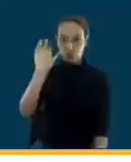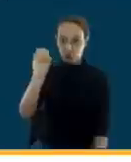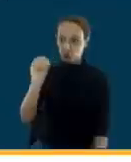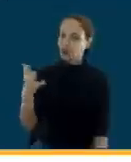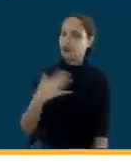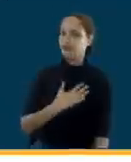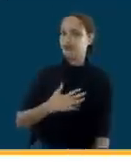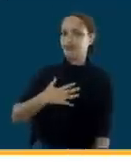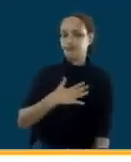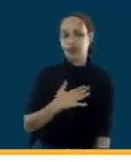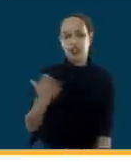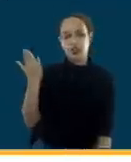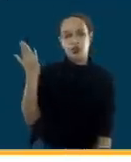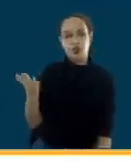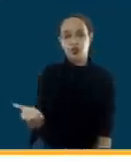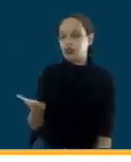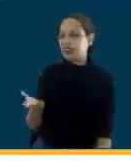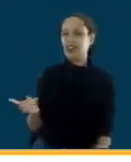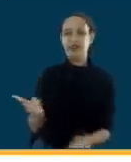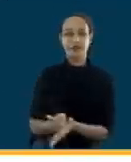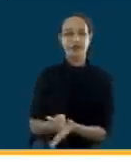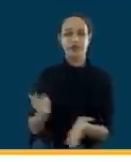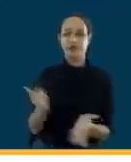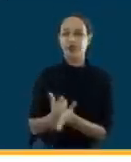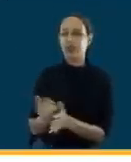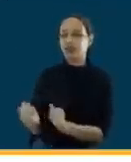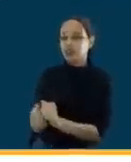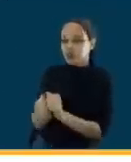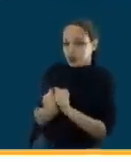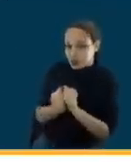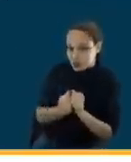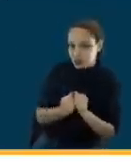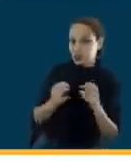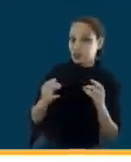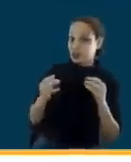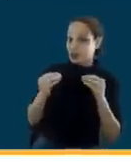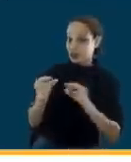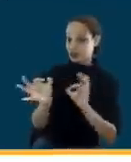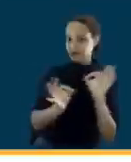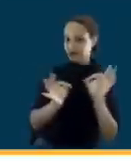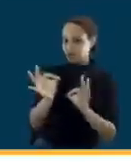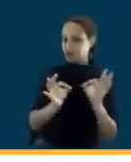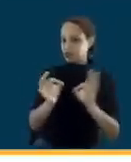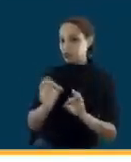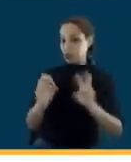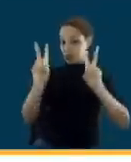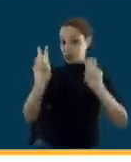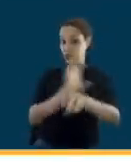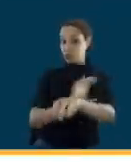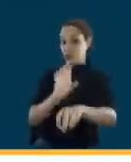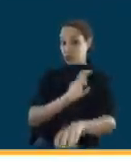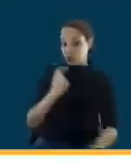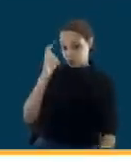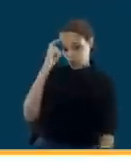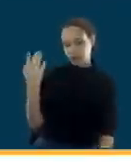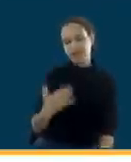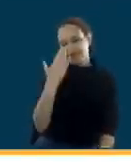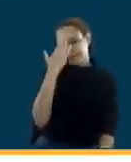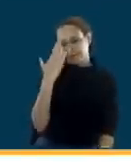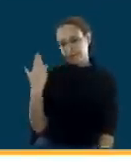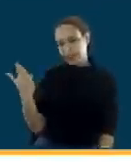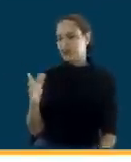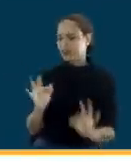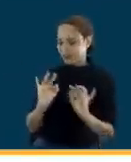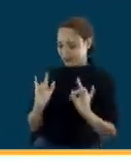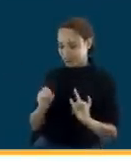você que sempre está junto conosco nas iniciativas ligadas ao setor cultural, muito obrigado, muito nos honra a sua presença. E o